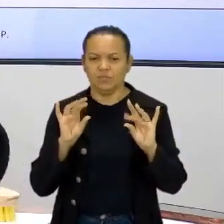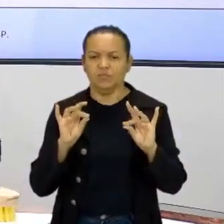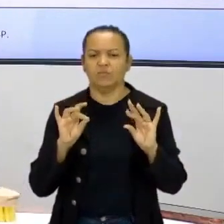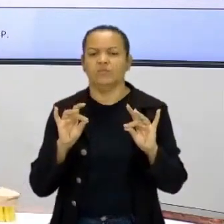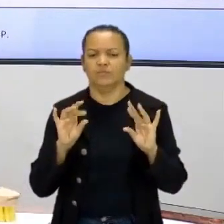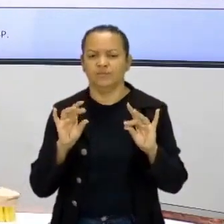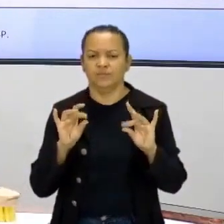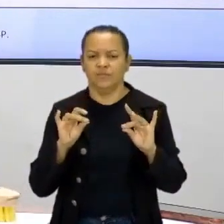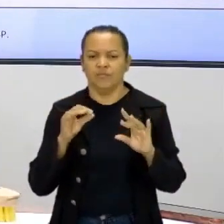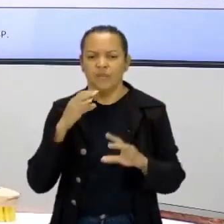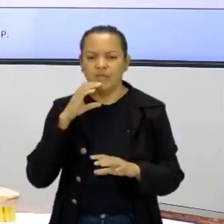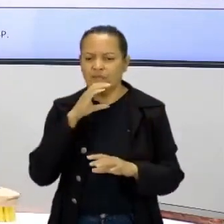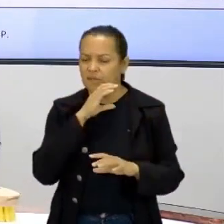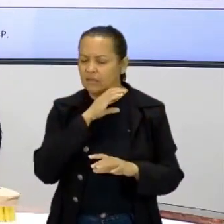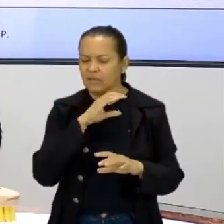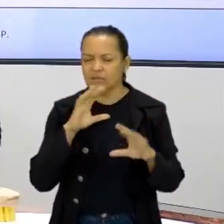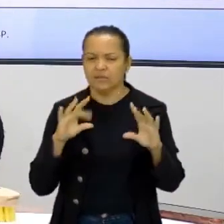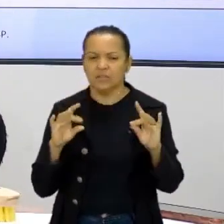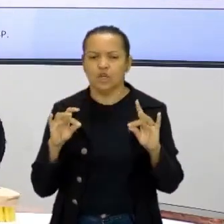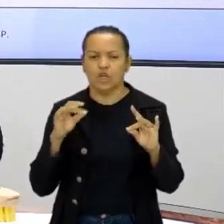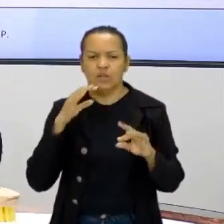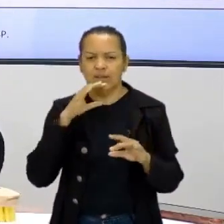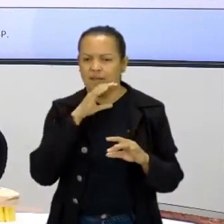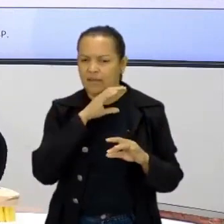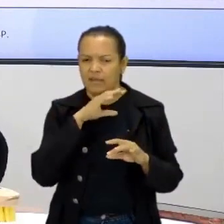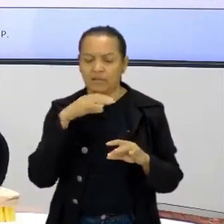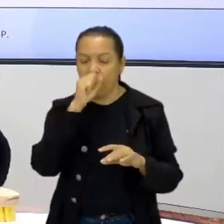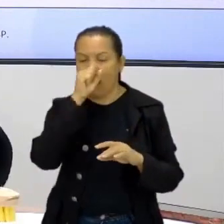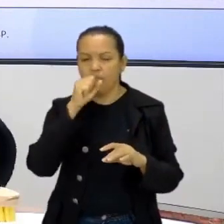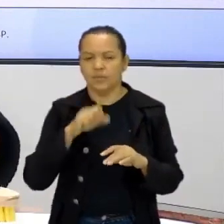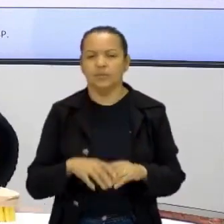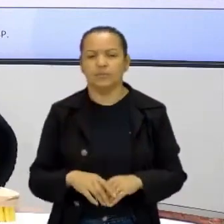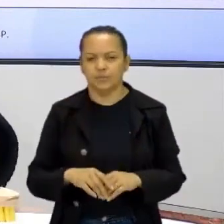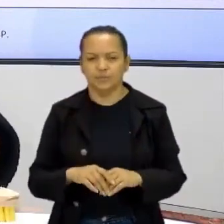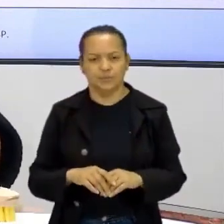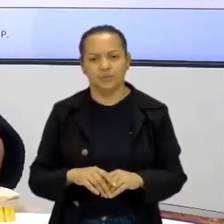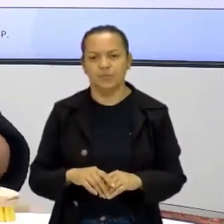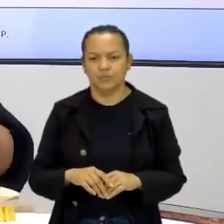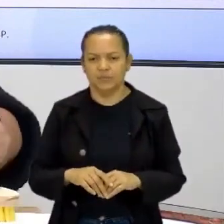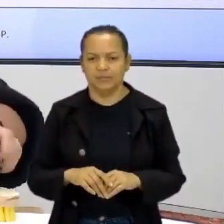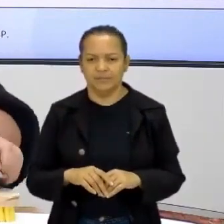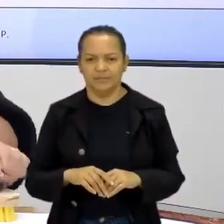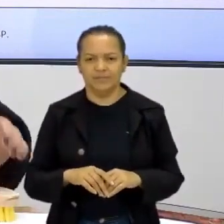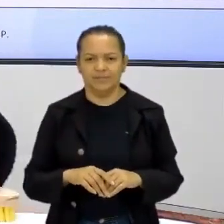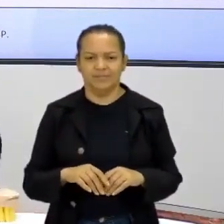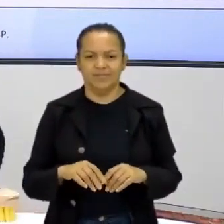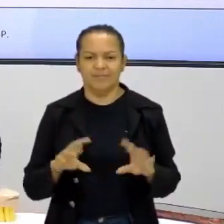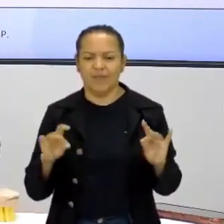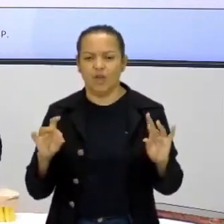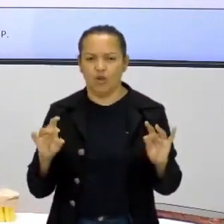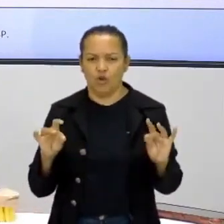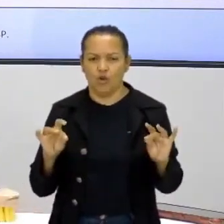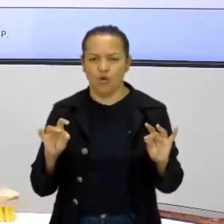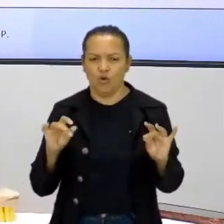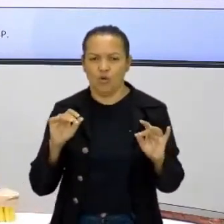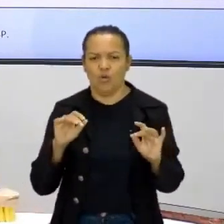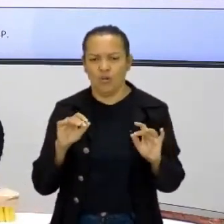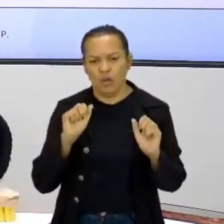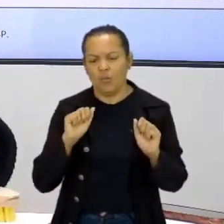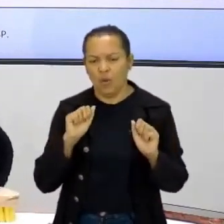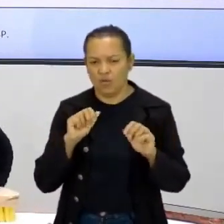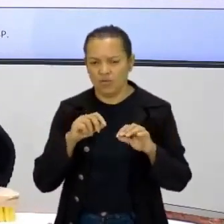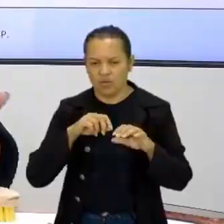usar cola quente para ser mais rápido. Pode ser só com... Tem cola quente. Pode ser só com fita?